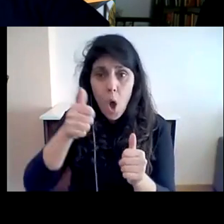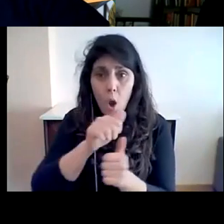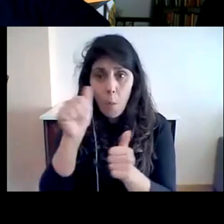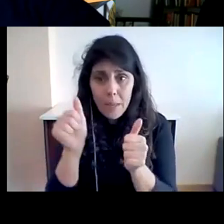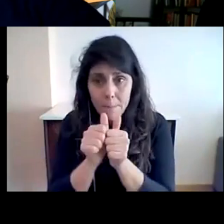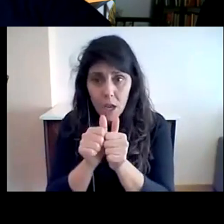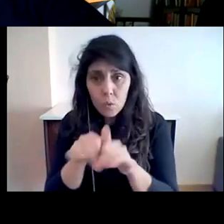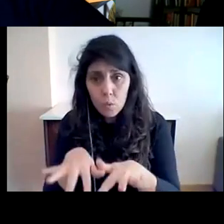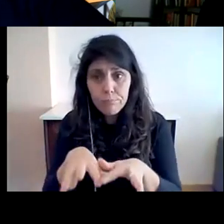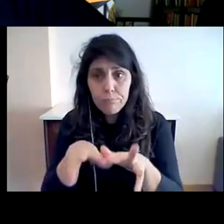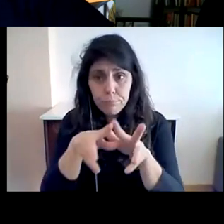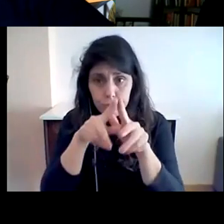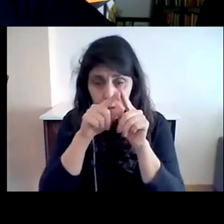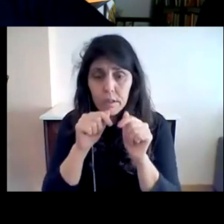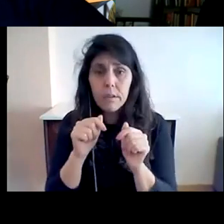na progressão